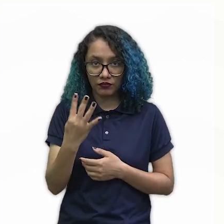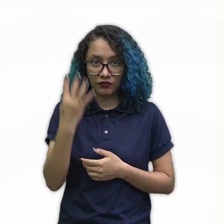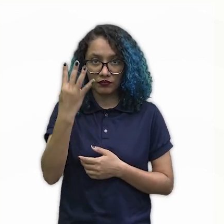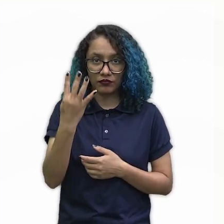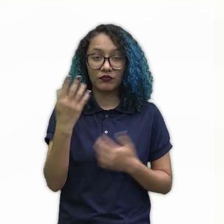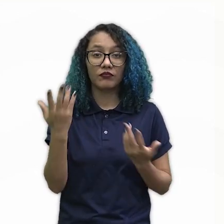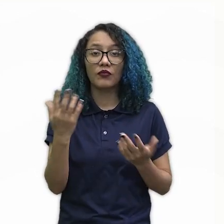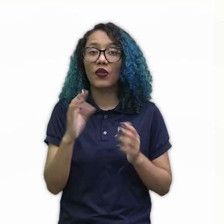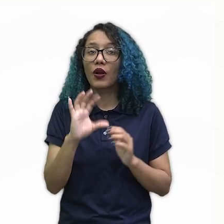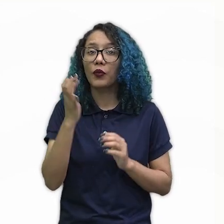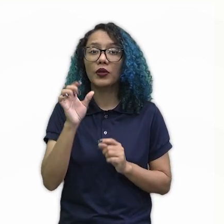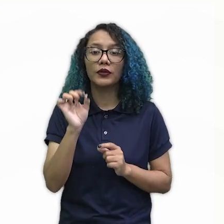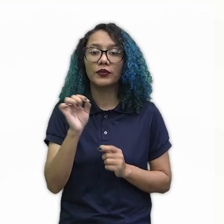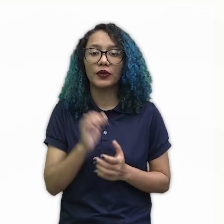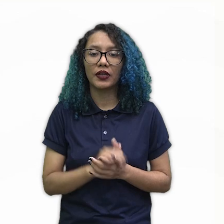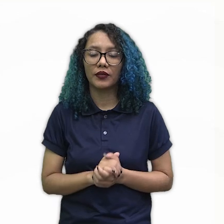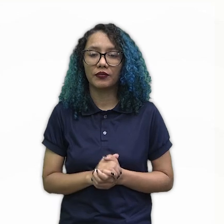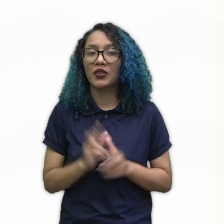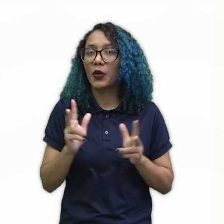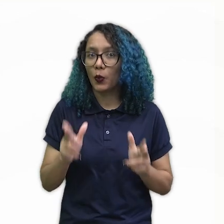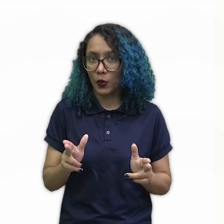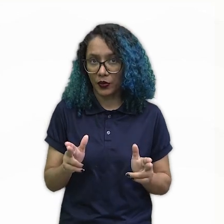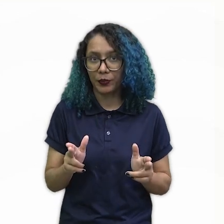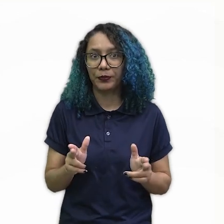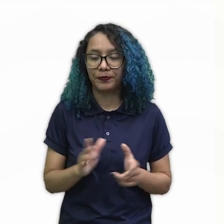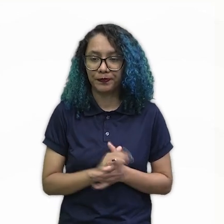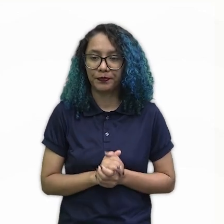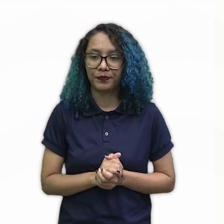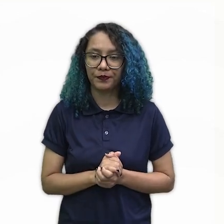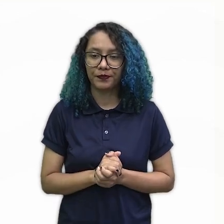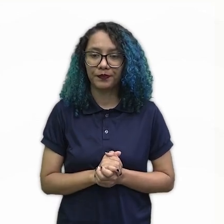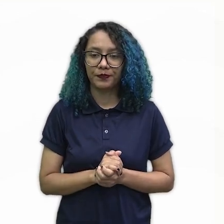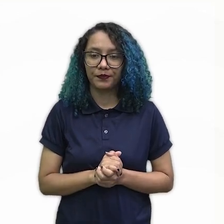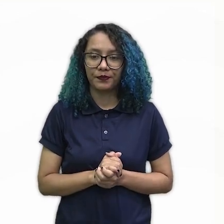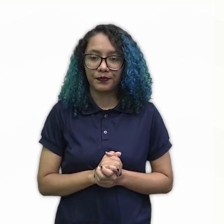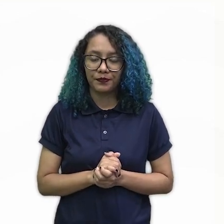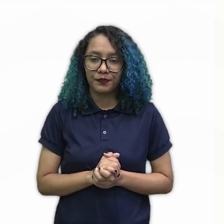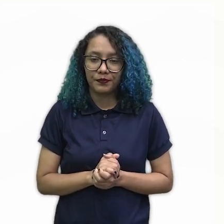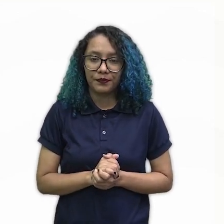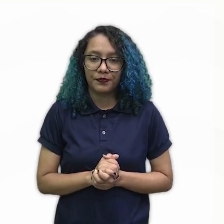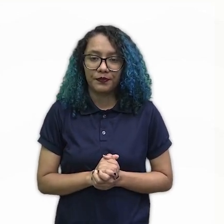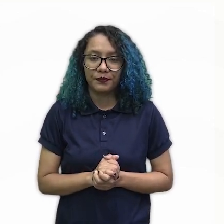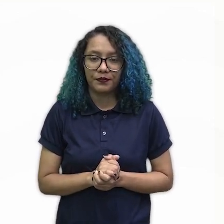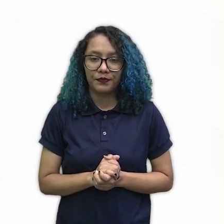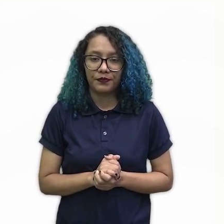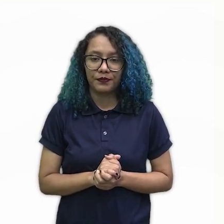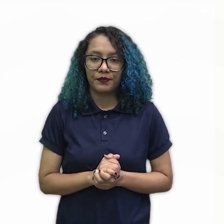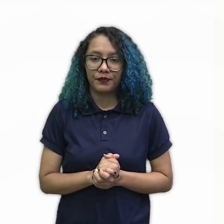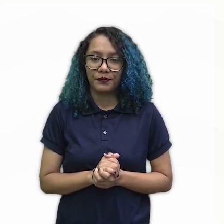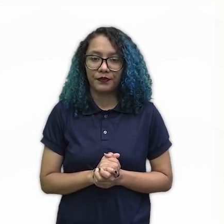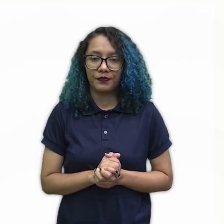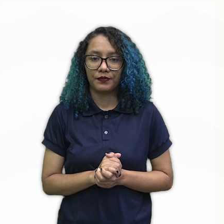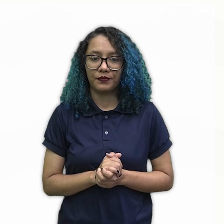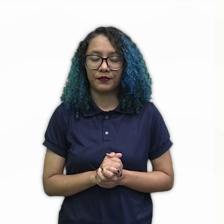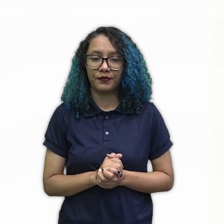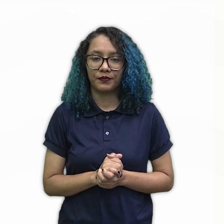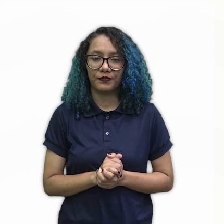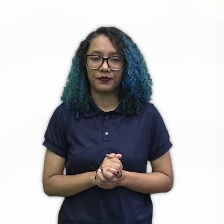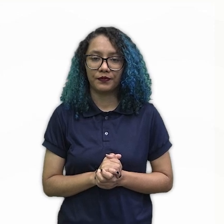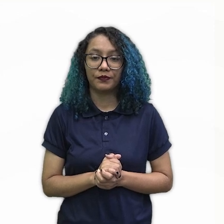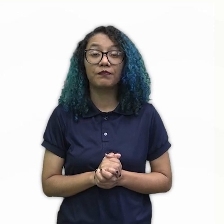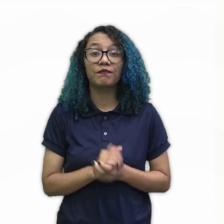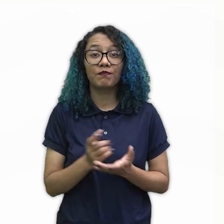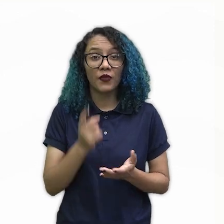Então, acaba que o quê? Acaba sendo igual. Então, essas consequências aí da definição